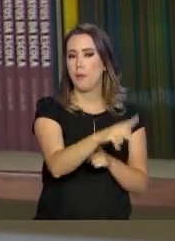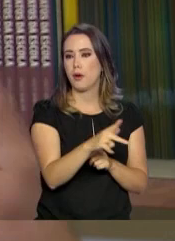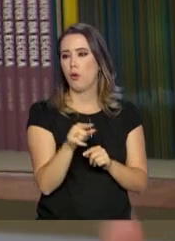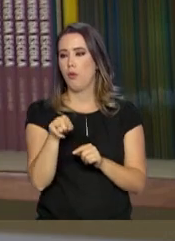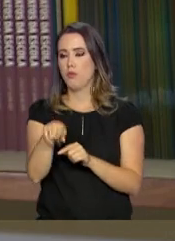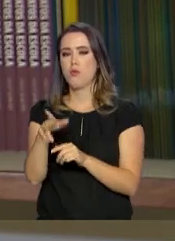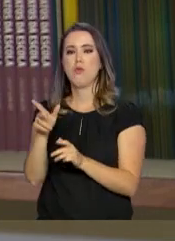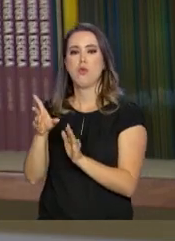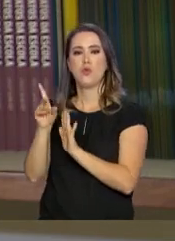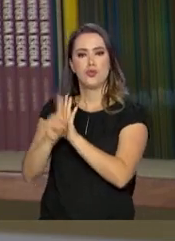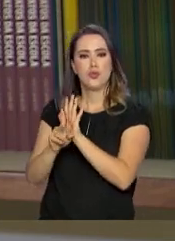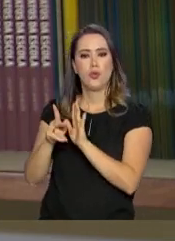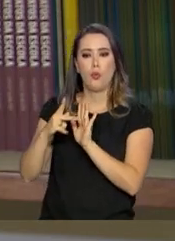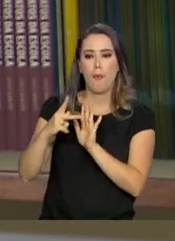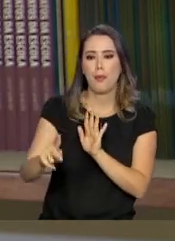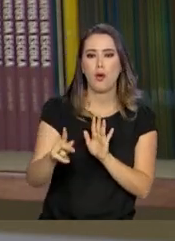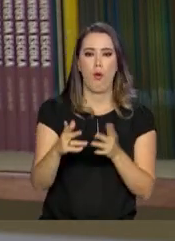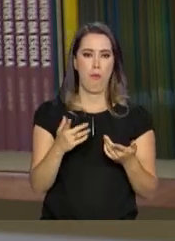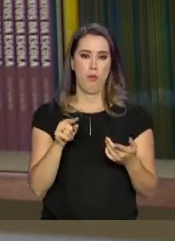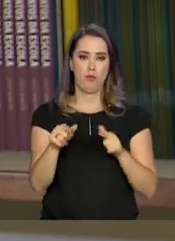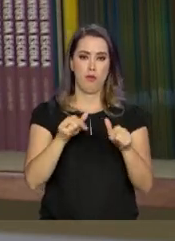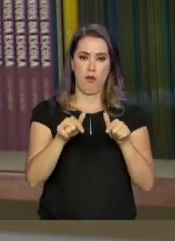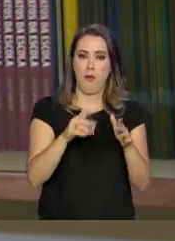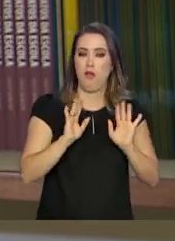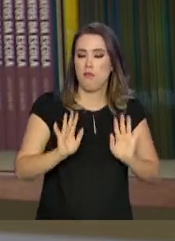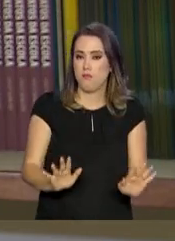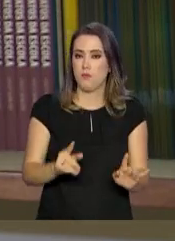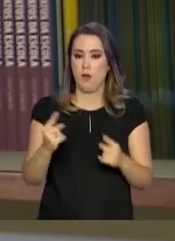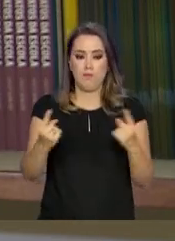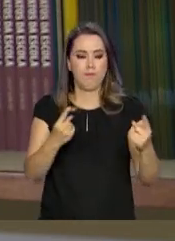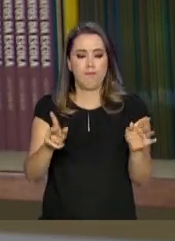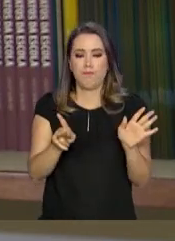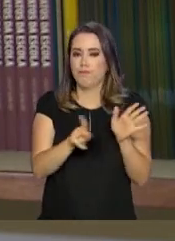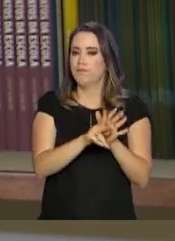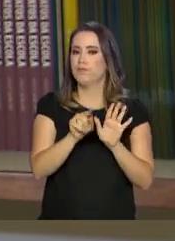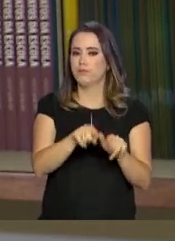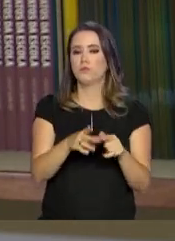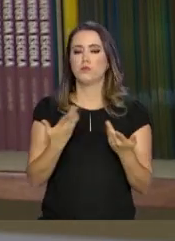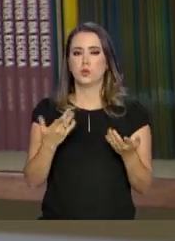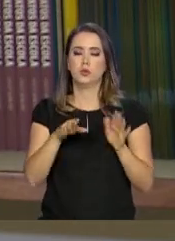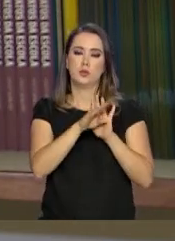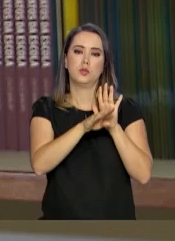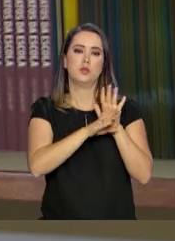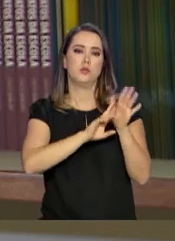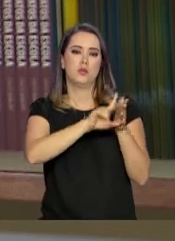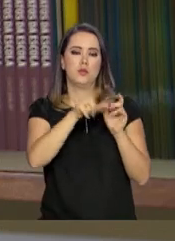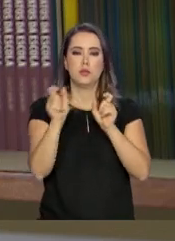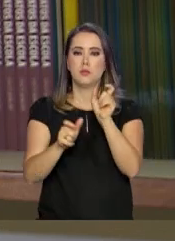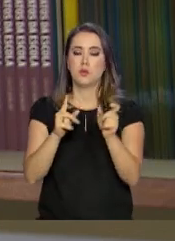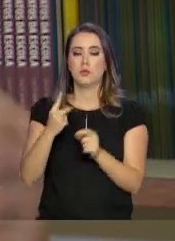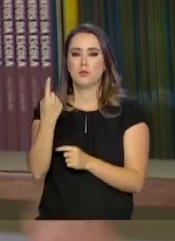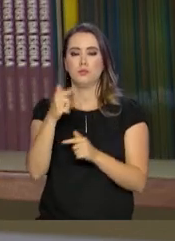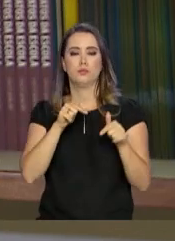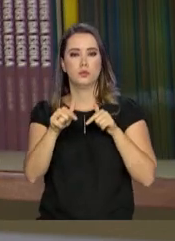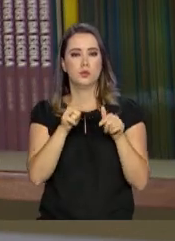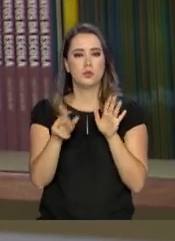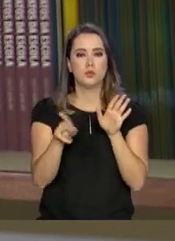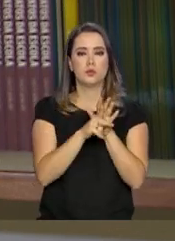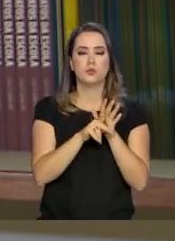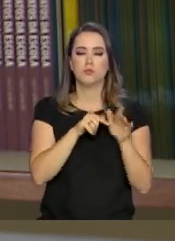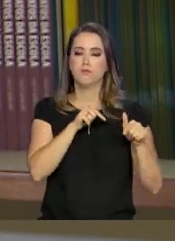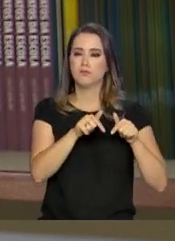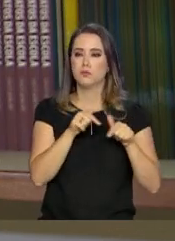o secretário de educação cada um com seu papel então a lógica do programa é isso você tem vários atores cada um exercendo o seu papel